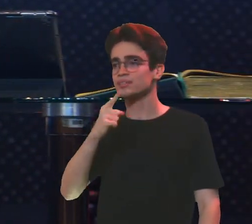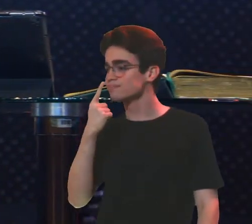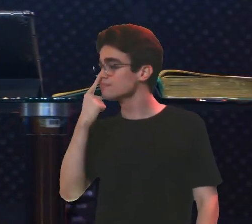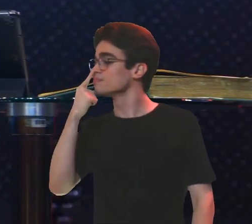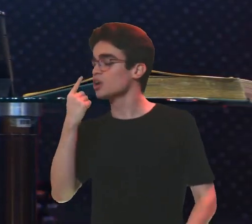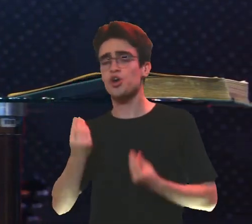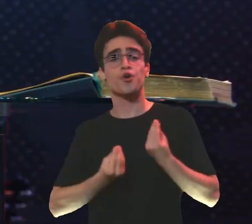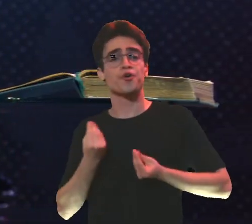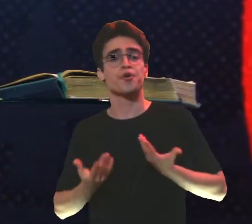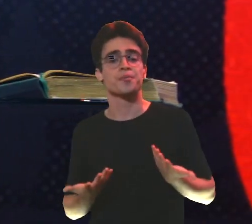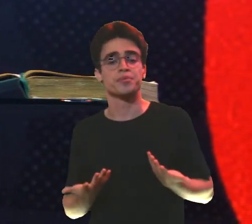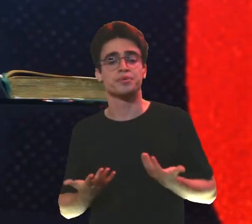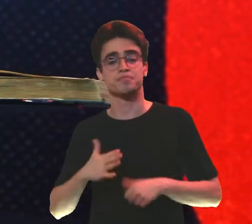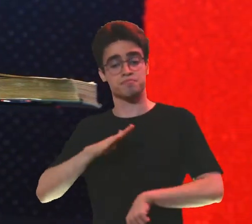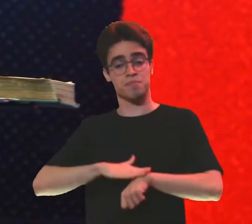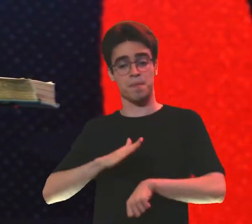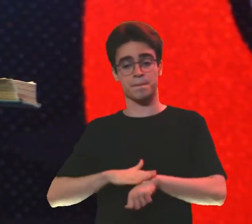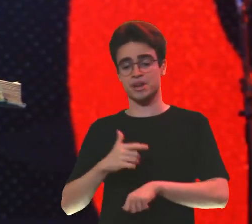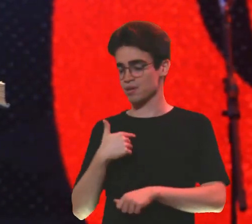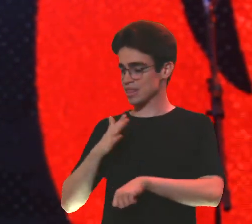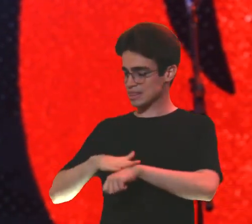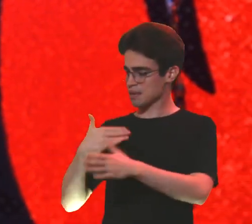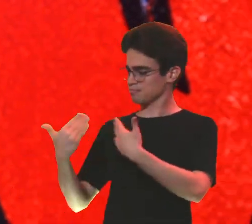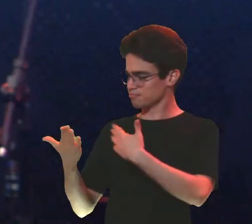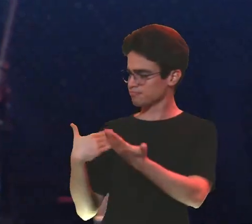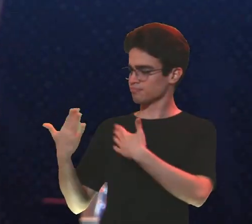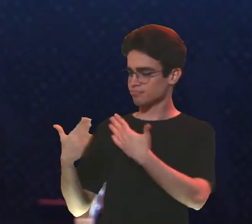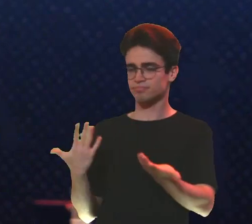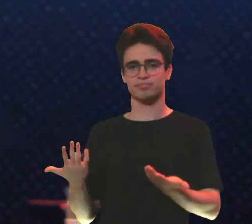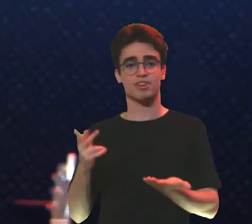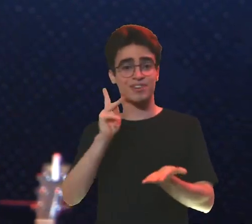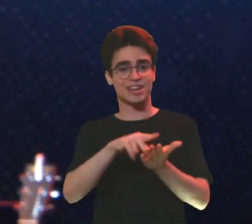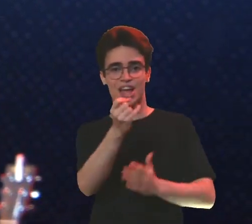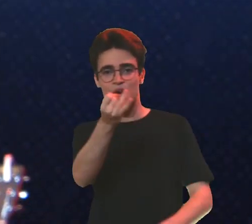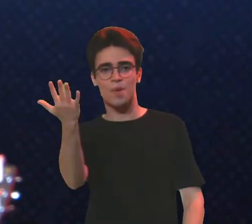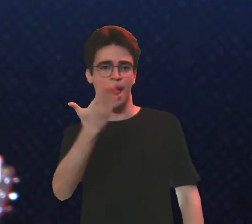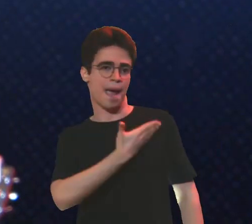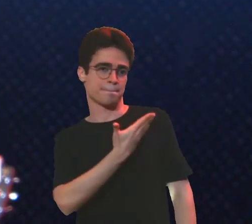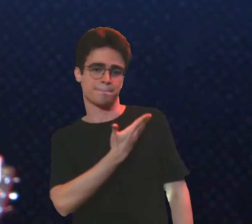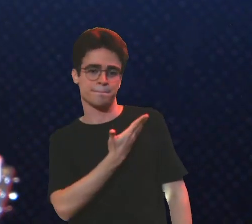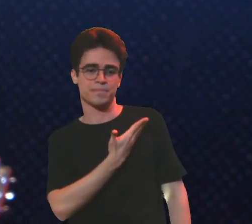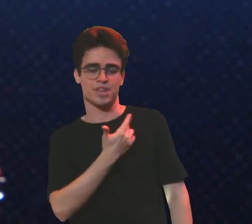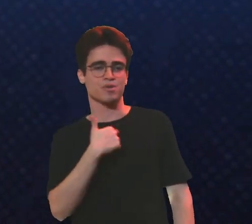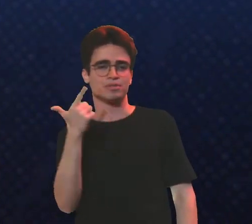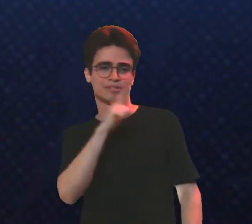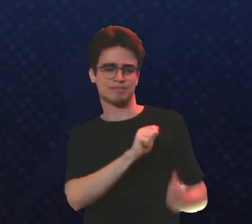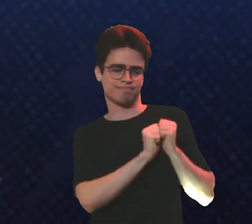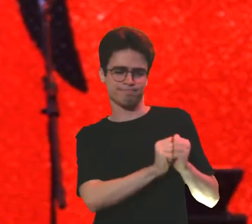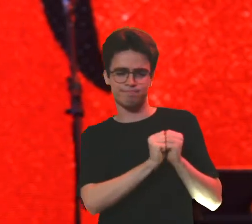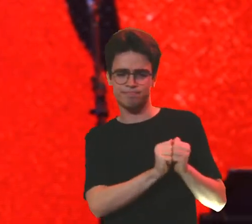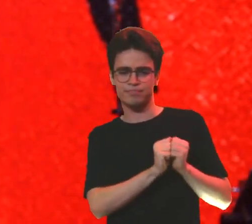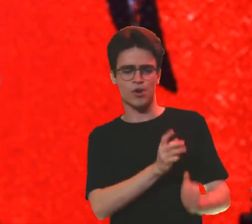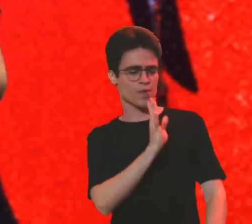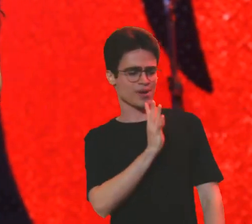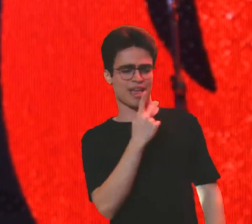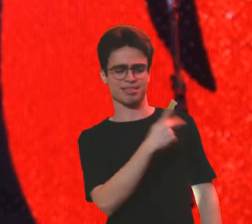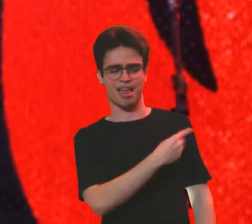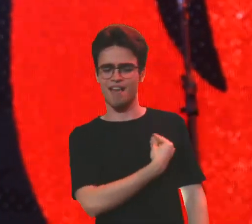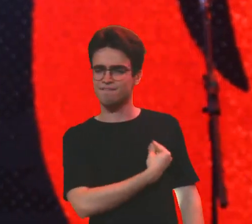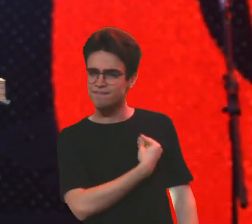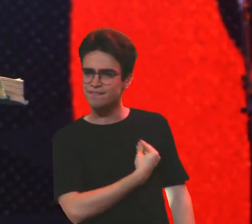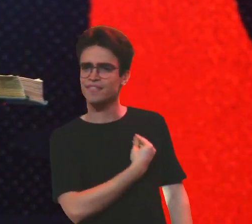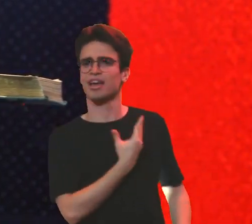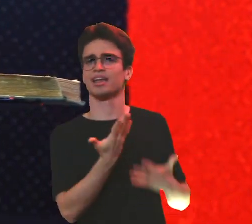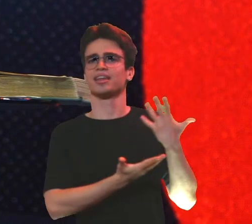alguém? Quando você investe seu tempo. Com certeza aí tem algum amigo que você é bem próximo, que você sabe tudo da vida da